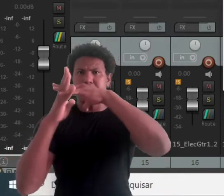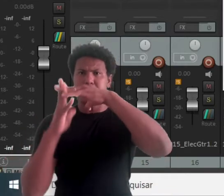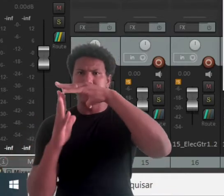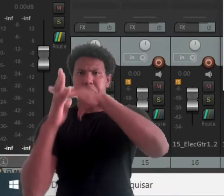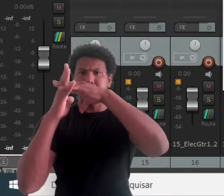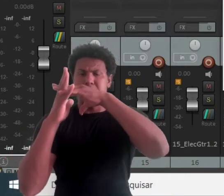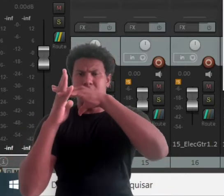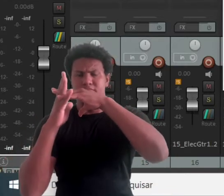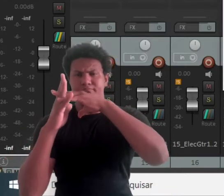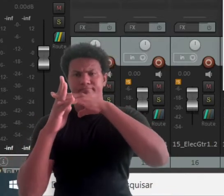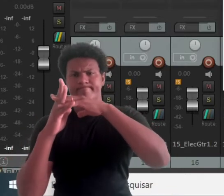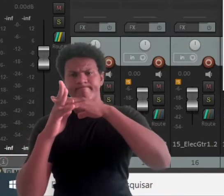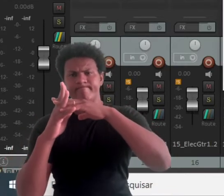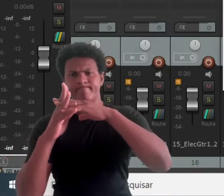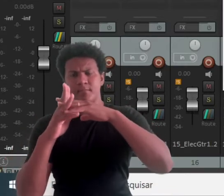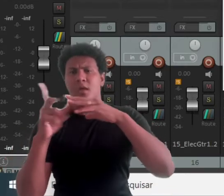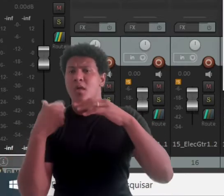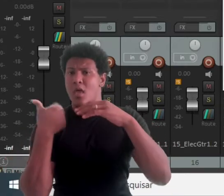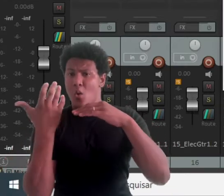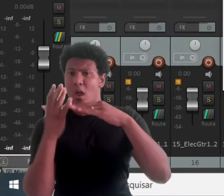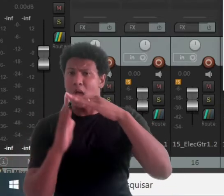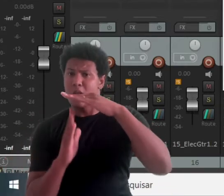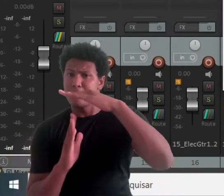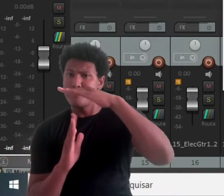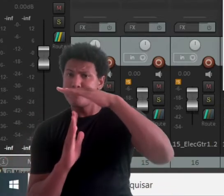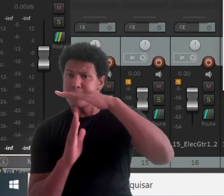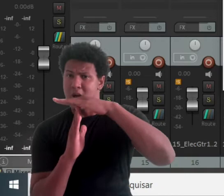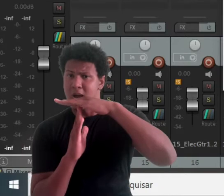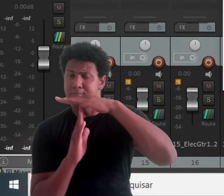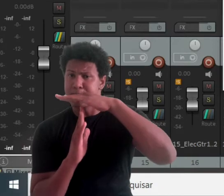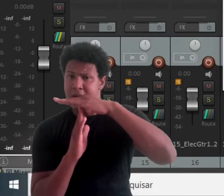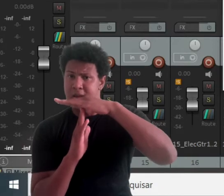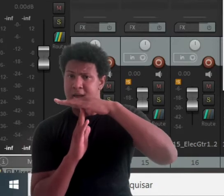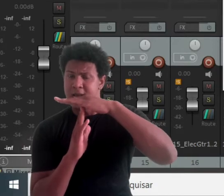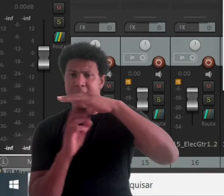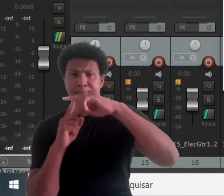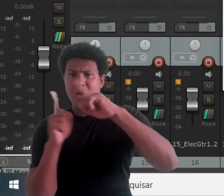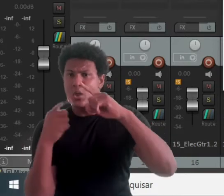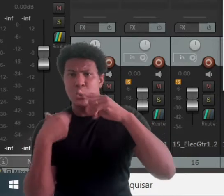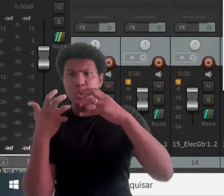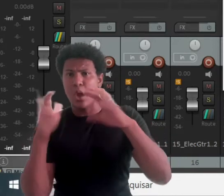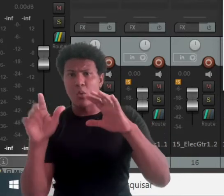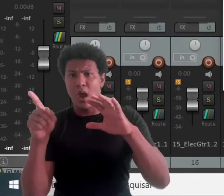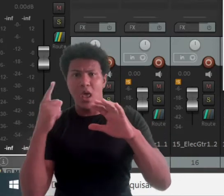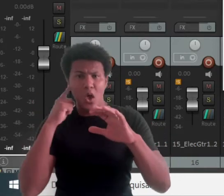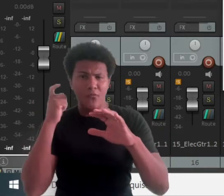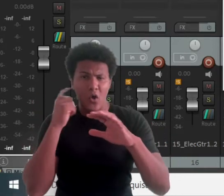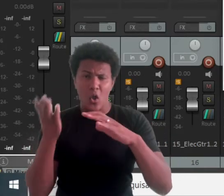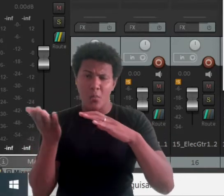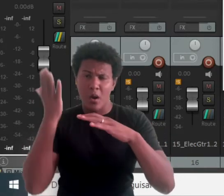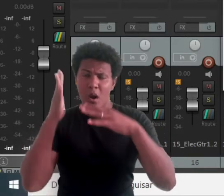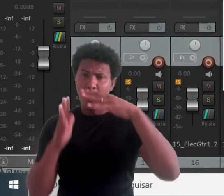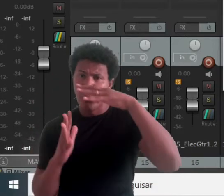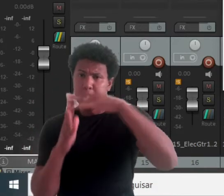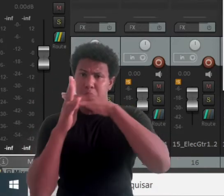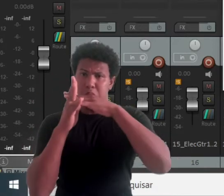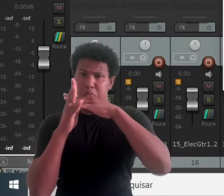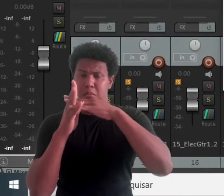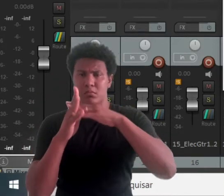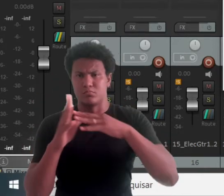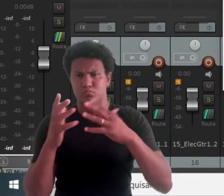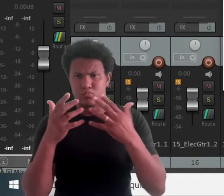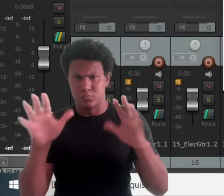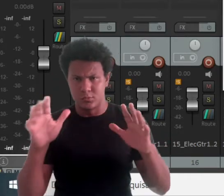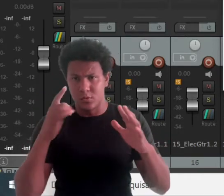que ela limite, mas não dê essa compensação de volume. Eu quero que ela mantenha no mesmo volume. Beleza? Então eu vou trabalhar com o